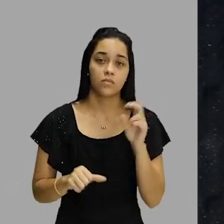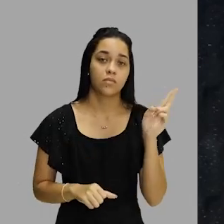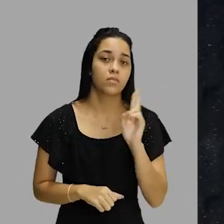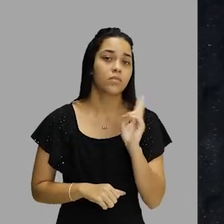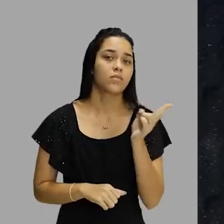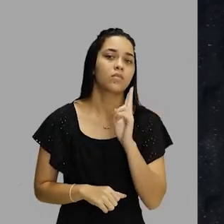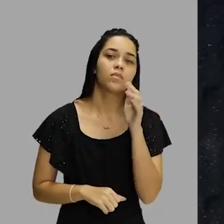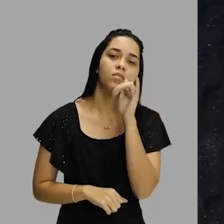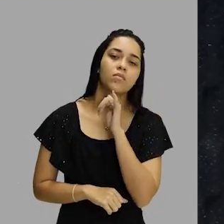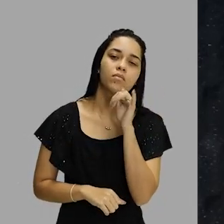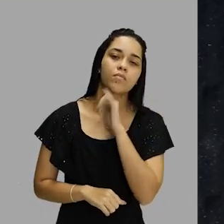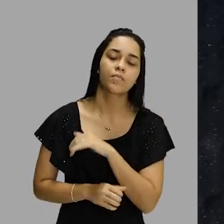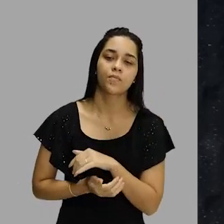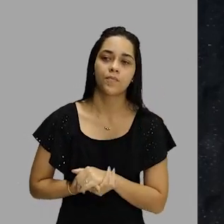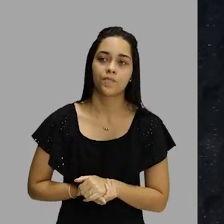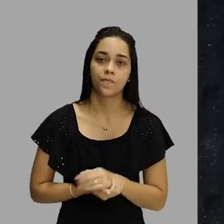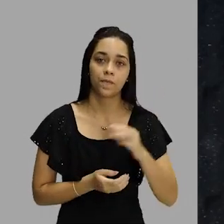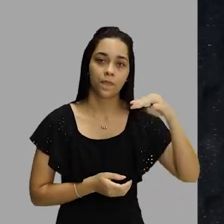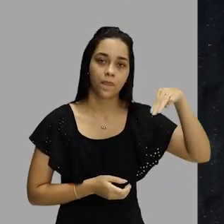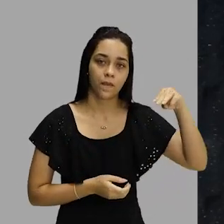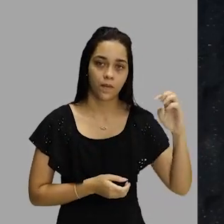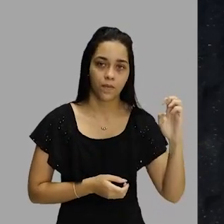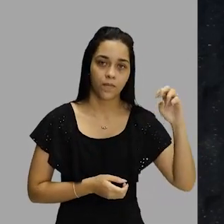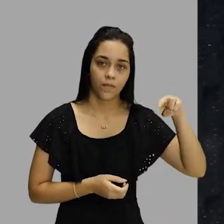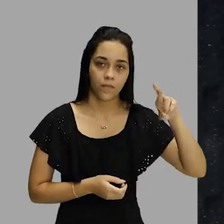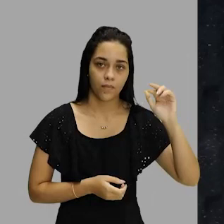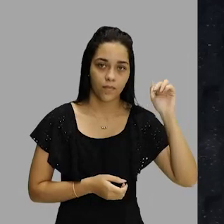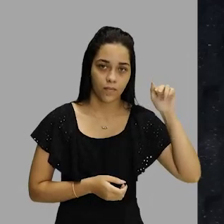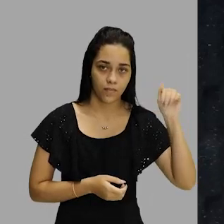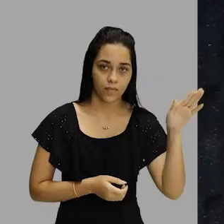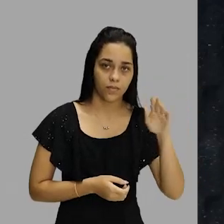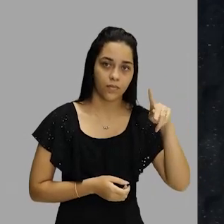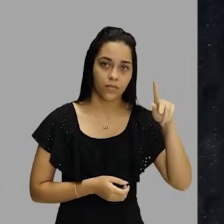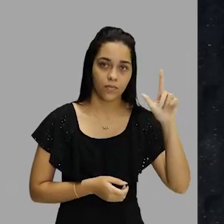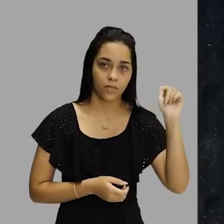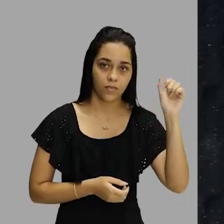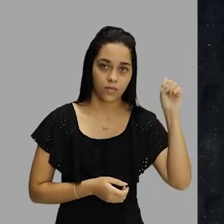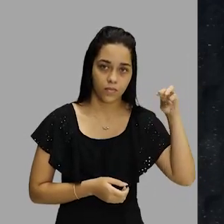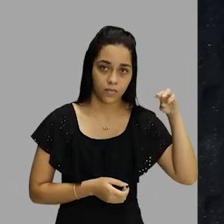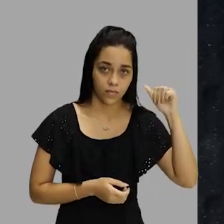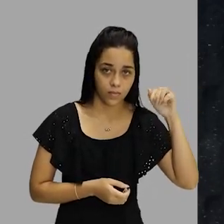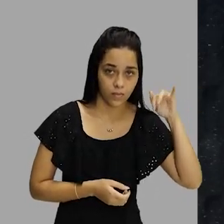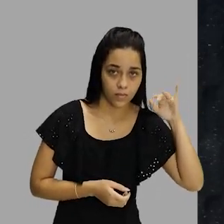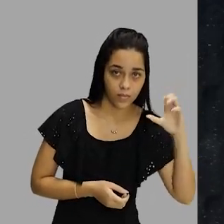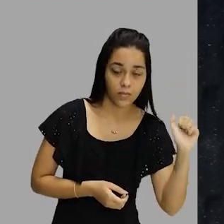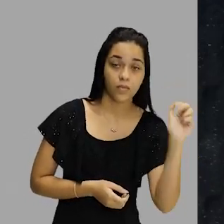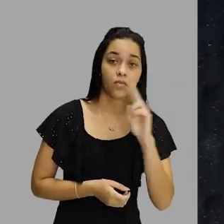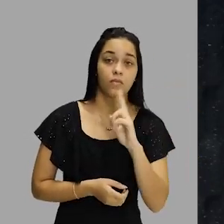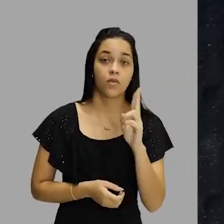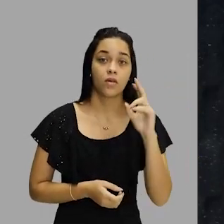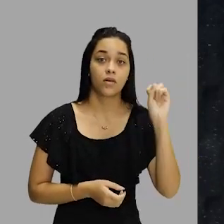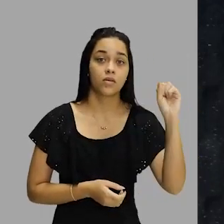Por exemplo, a membrana plasmática, como já foi dito aqui na afirmativa, ela é chamada de